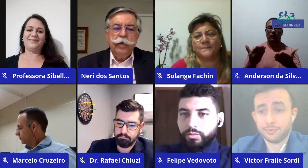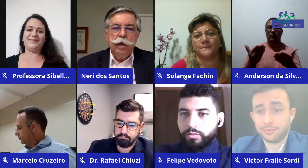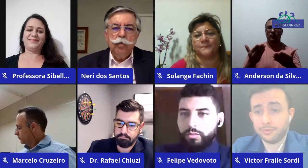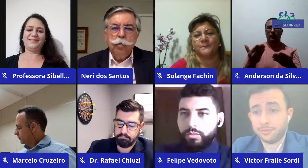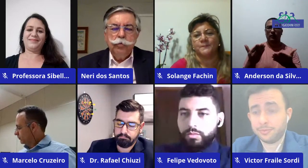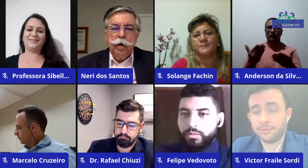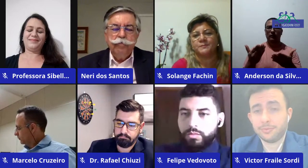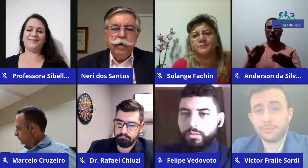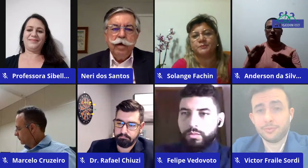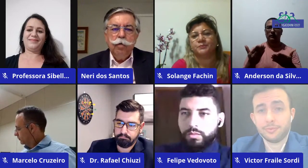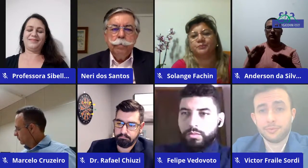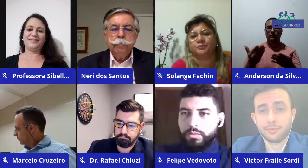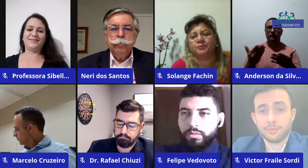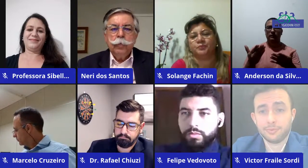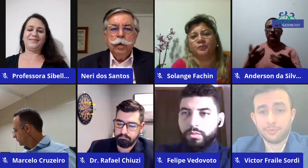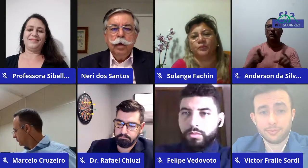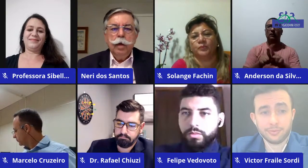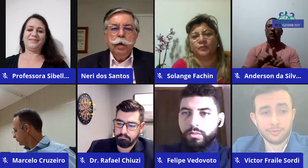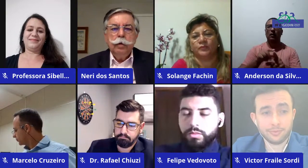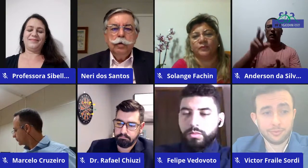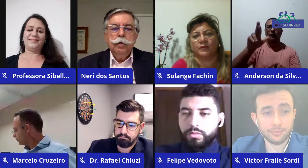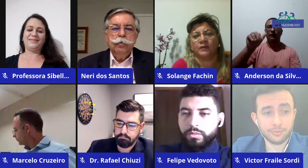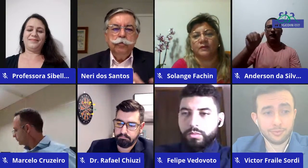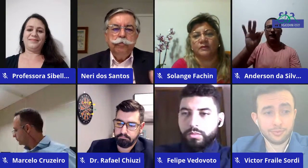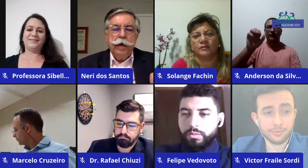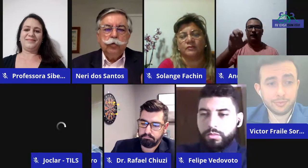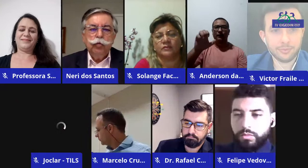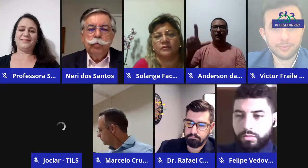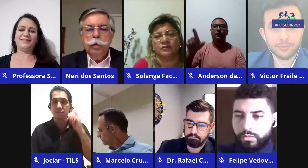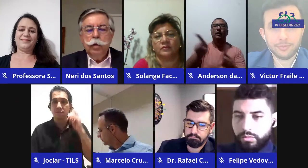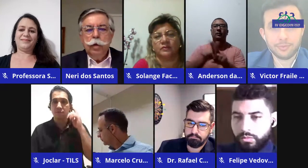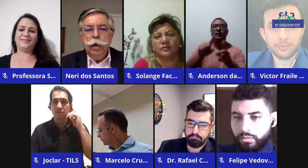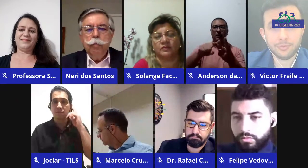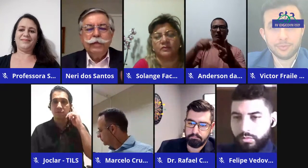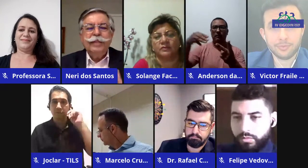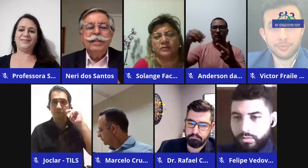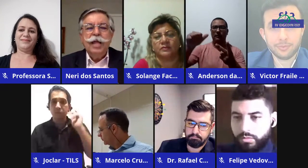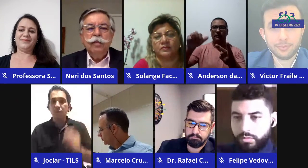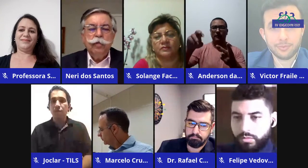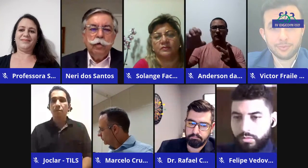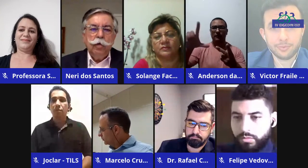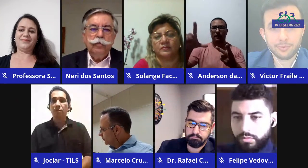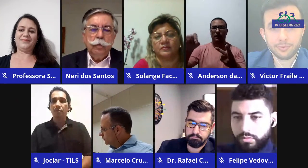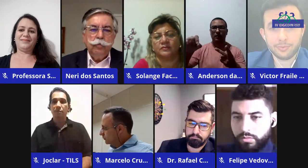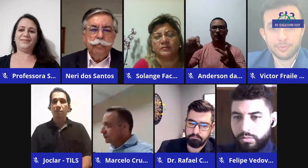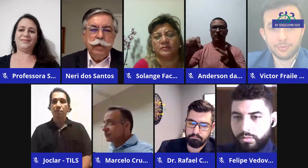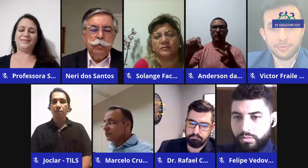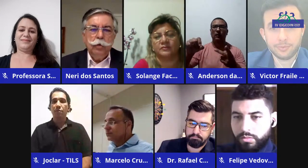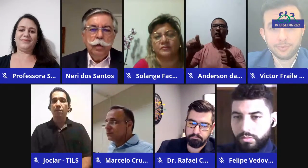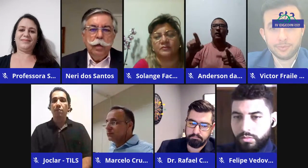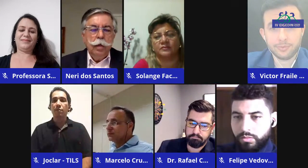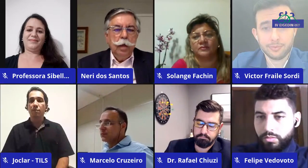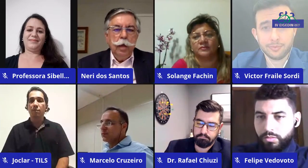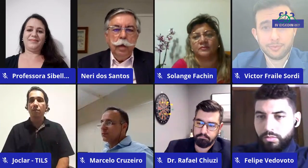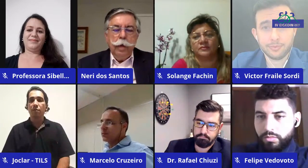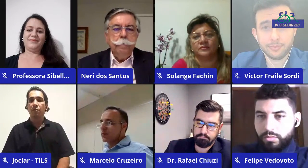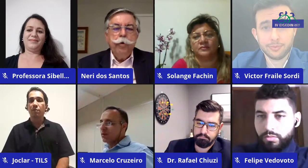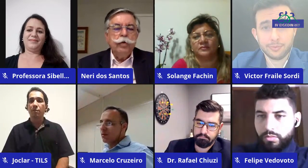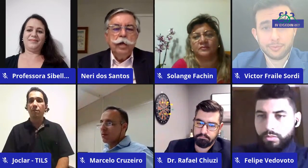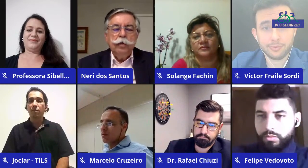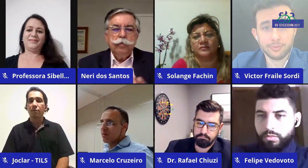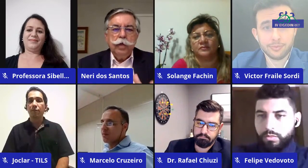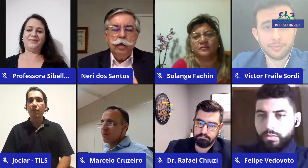do Marcelo como do Rafael, que, de fato, é uma tendência que nós estamos vivendo.